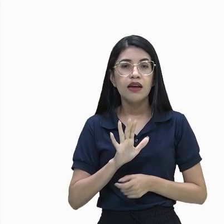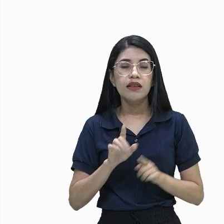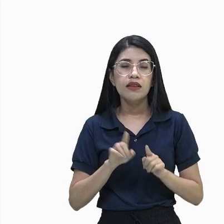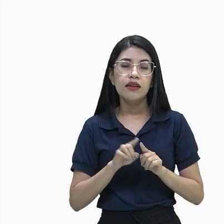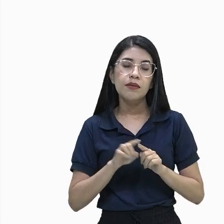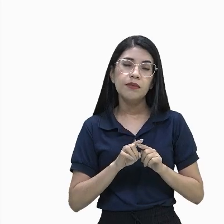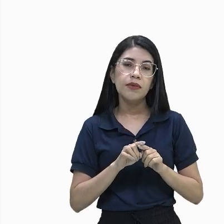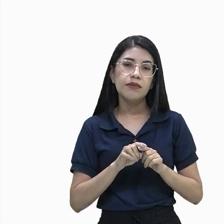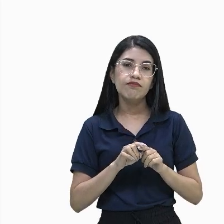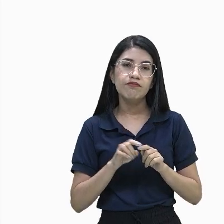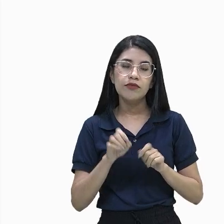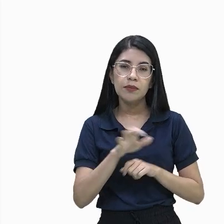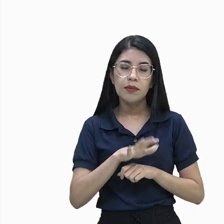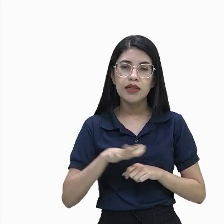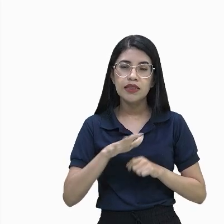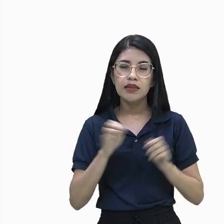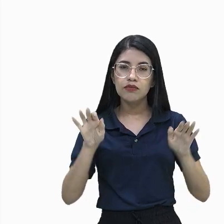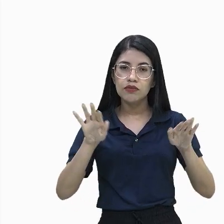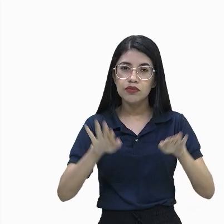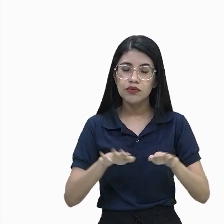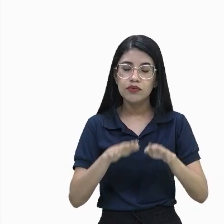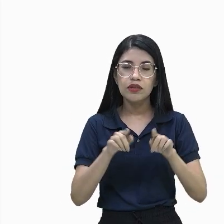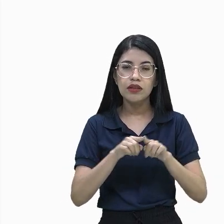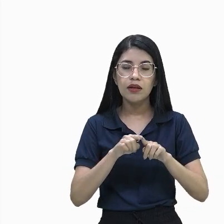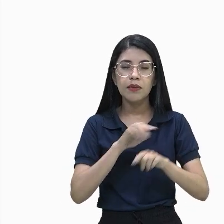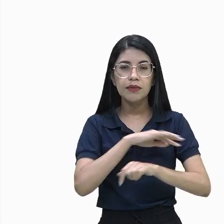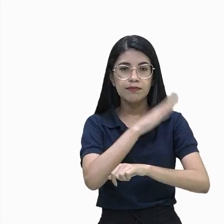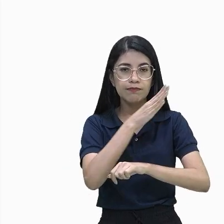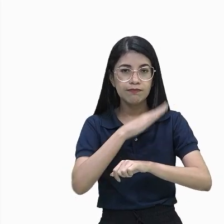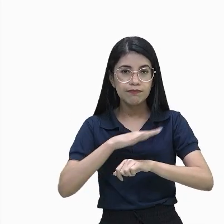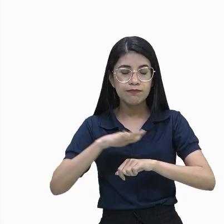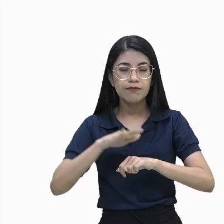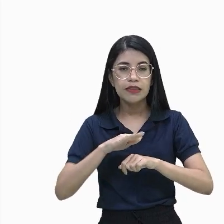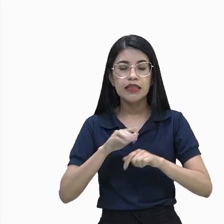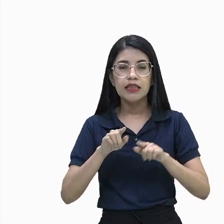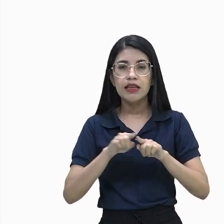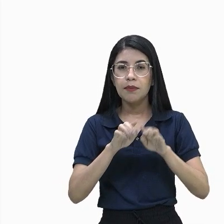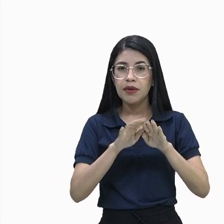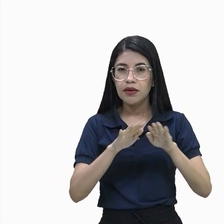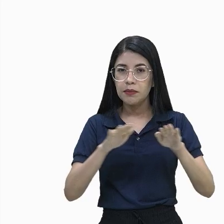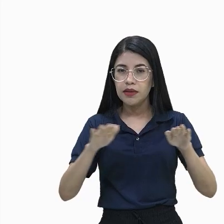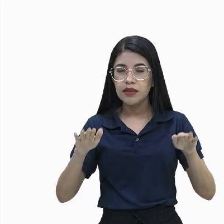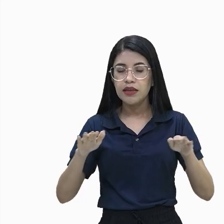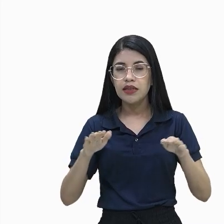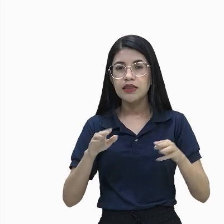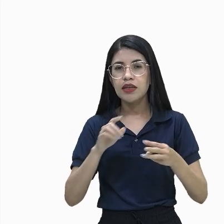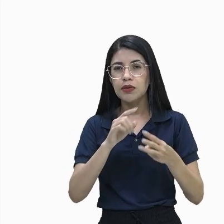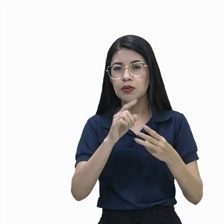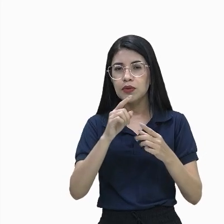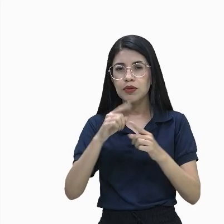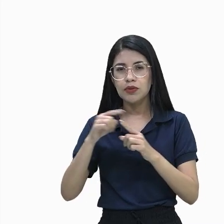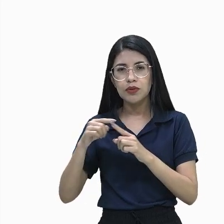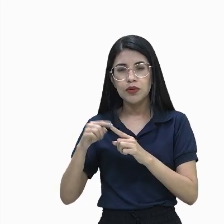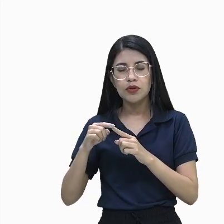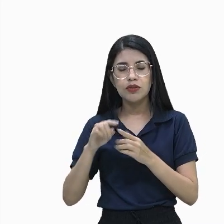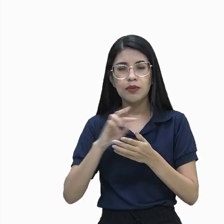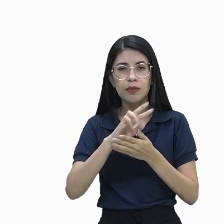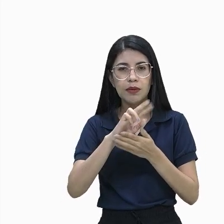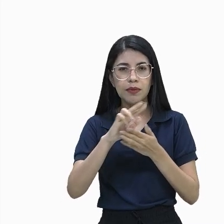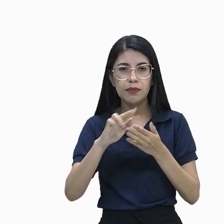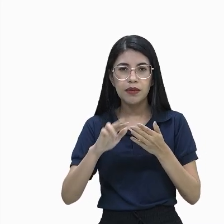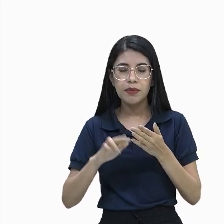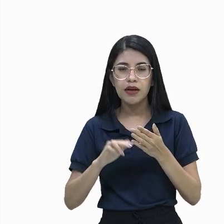bacias sedimentares, né? As intrusões de coberturas residuais de plataforma, que já pega os planaltos ali